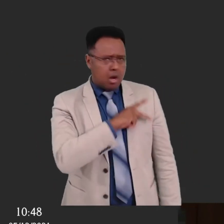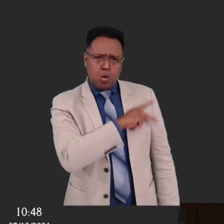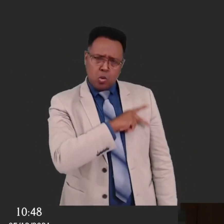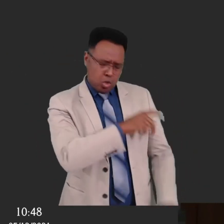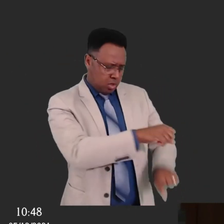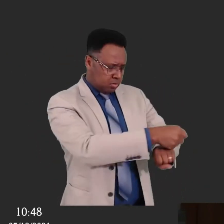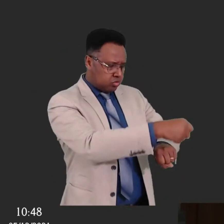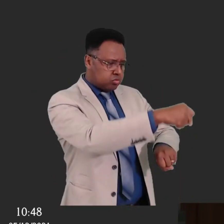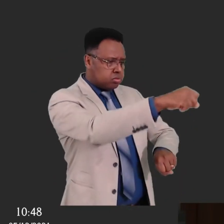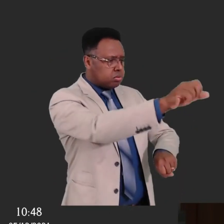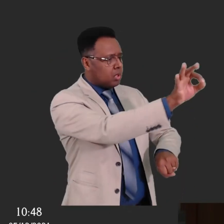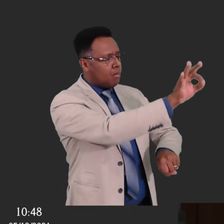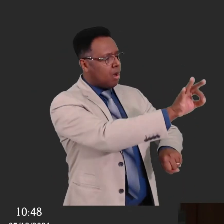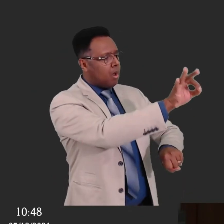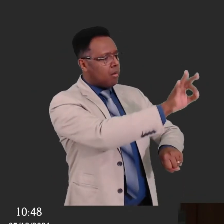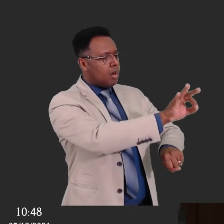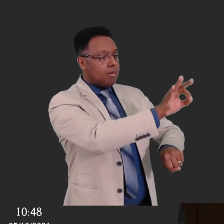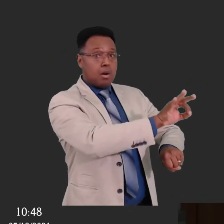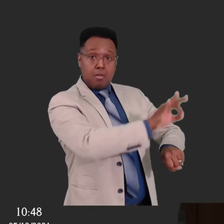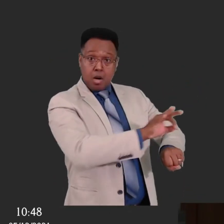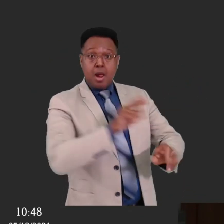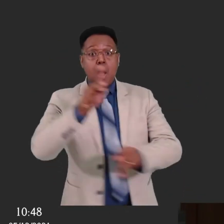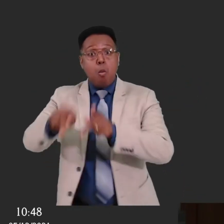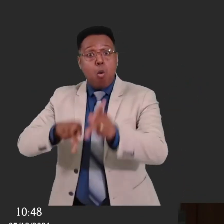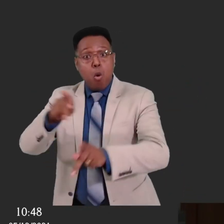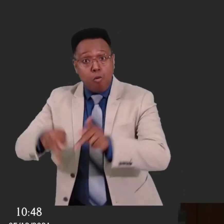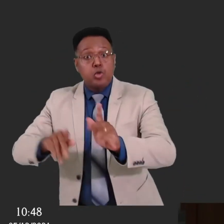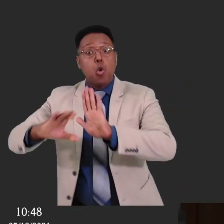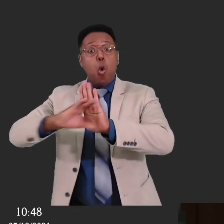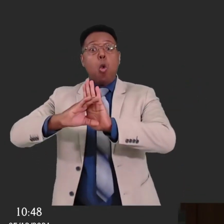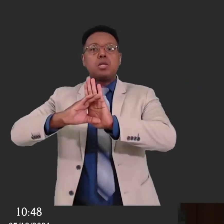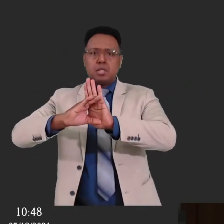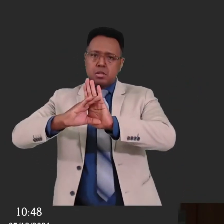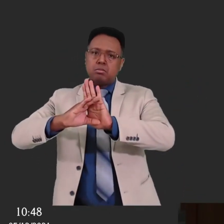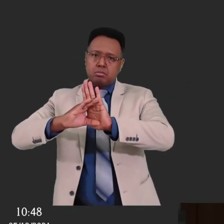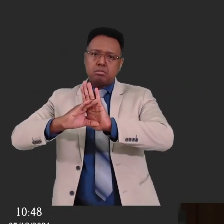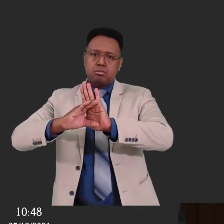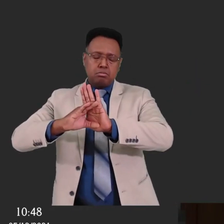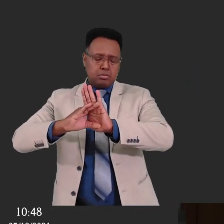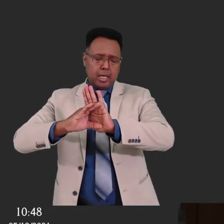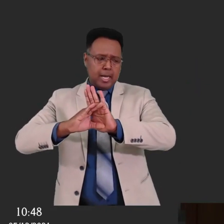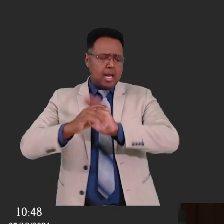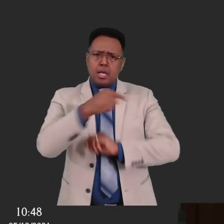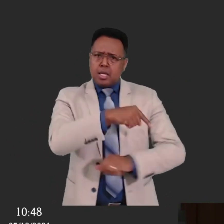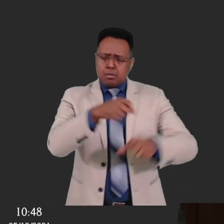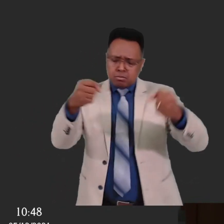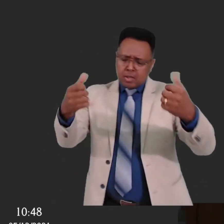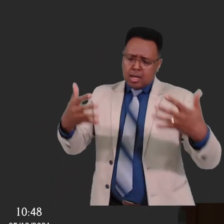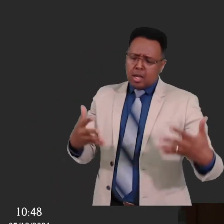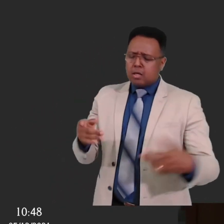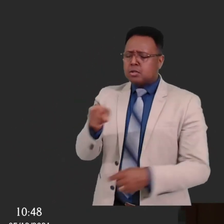tinha se alegrado de ver aqueles irmãos que estavam buscando. Então eles estavam tratando de conhecer o mistério que estava